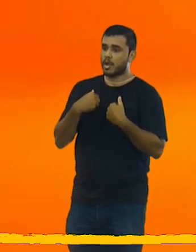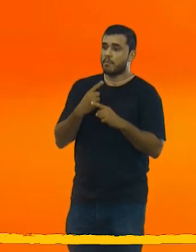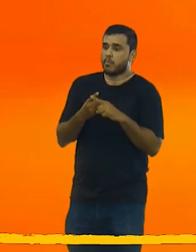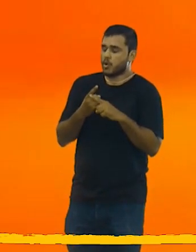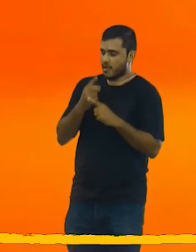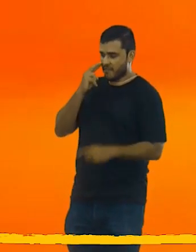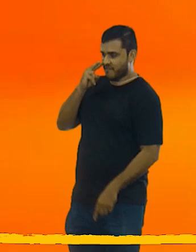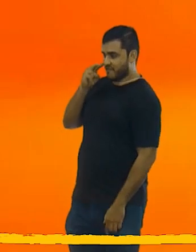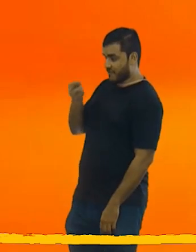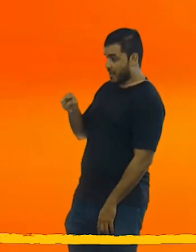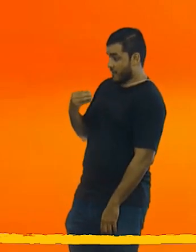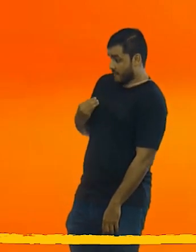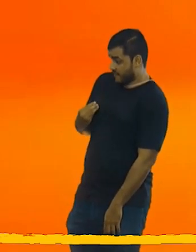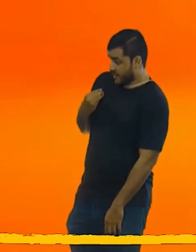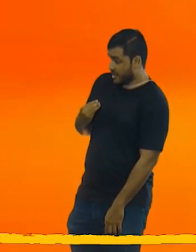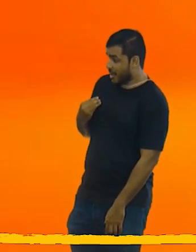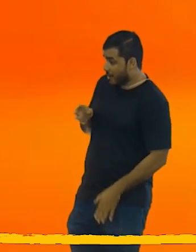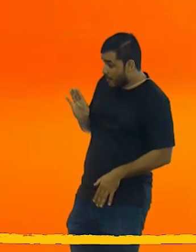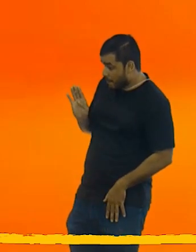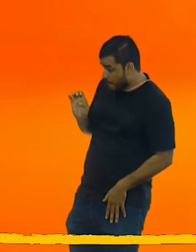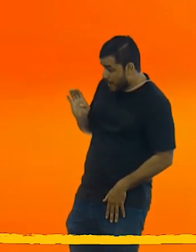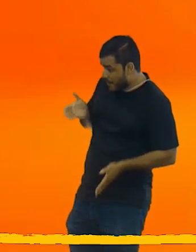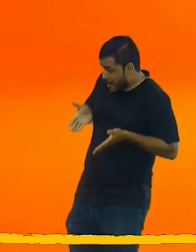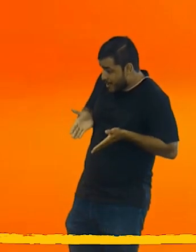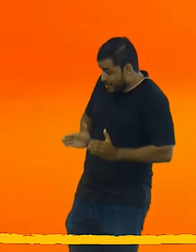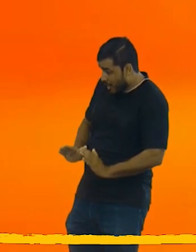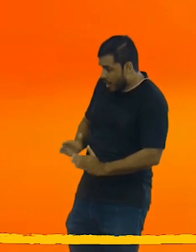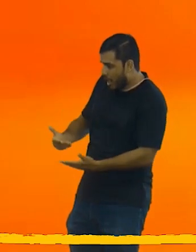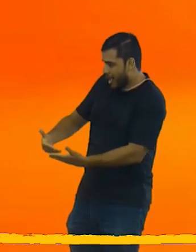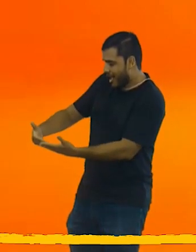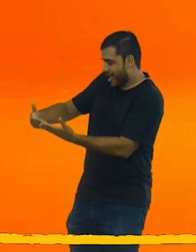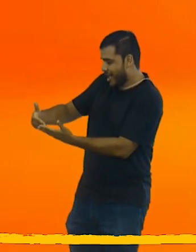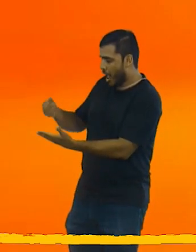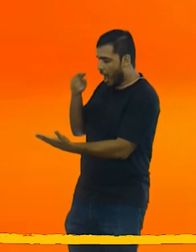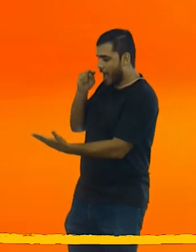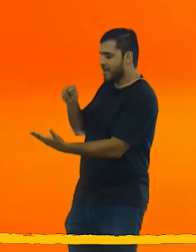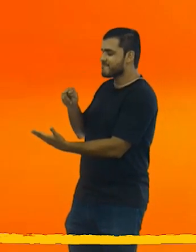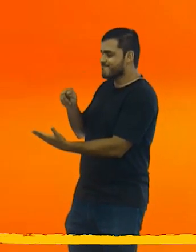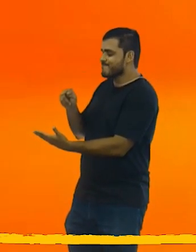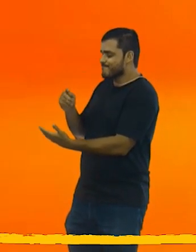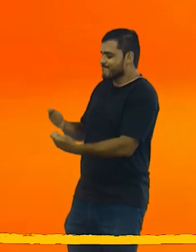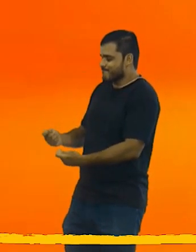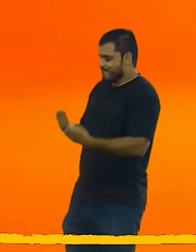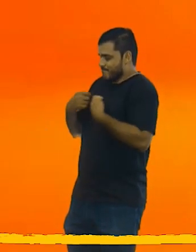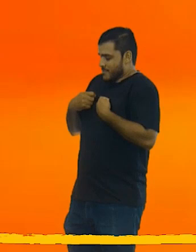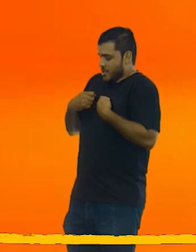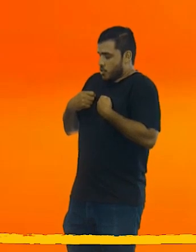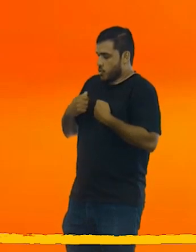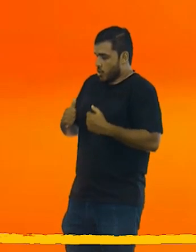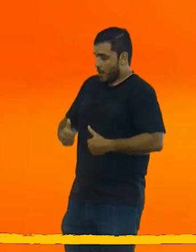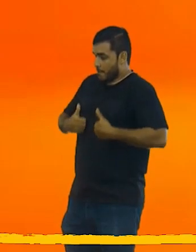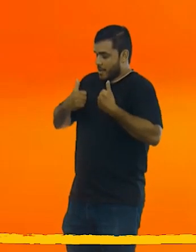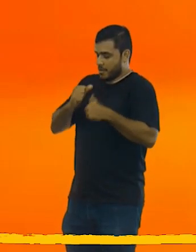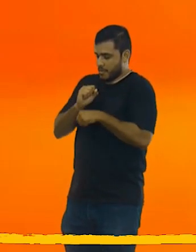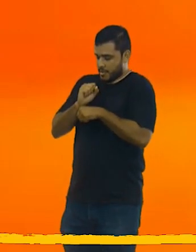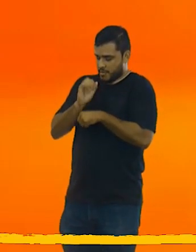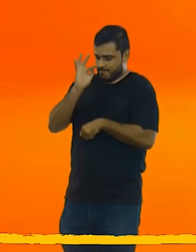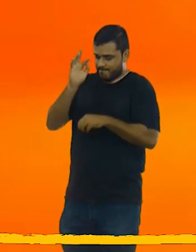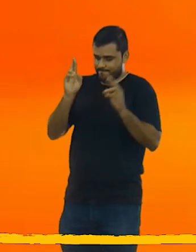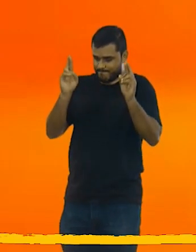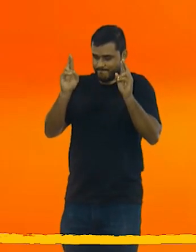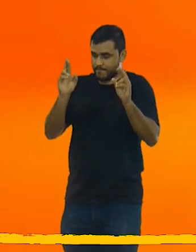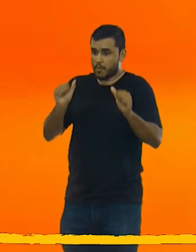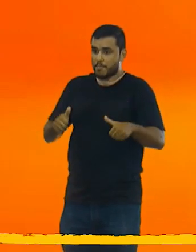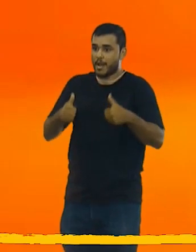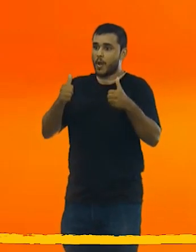esperança e opta pela vida. Por isso, o subtítulo da obra Morte e Vida Severina é